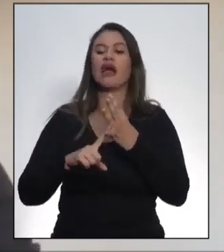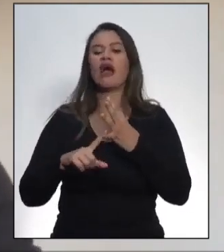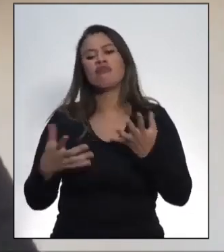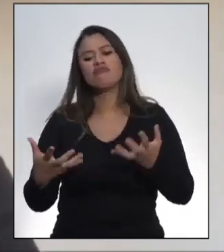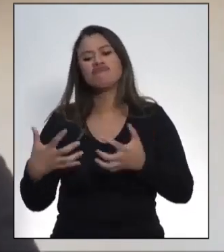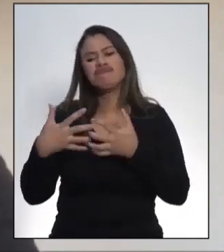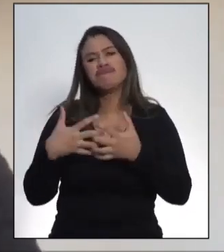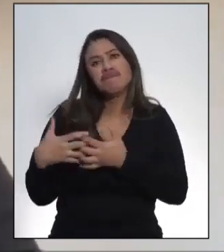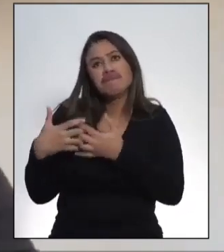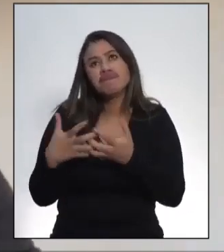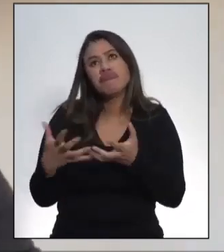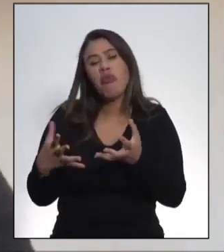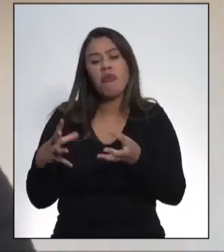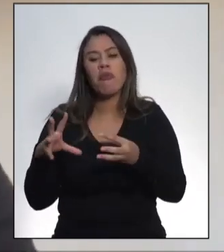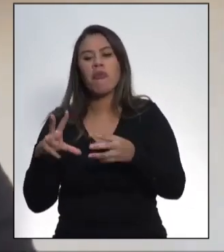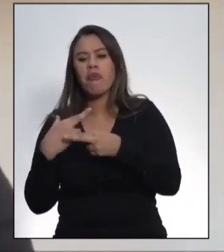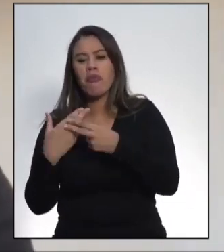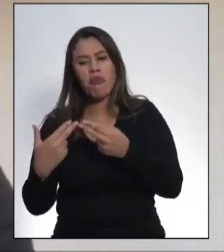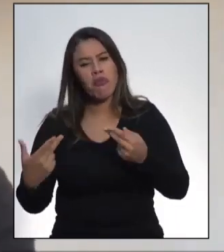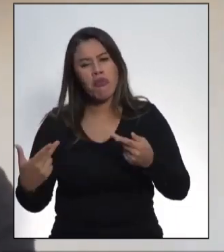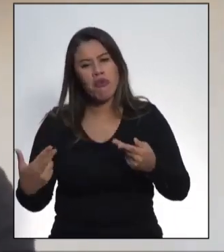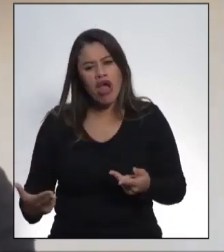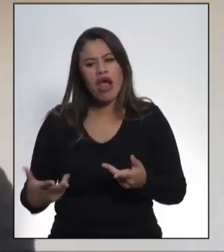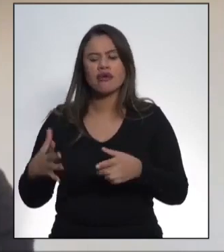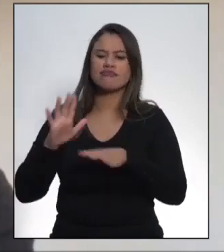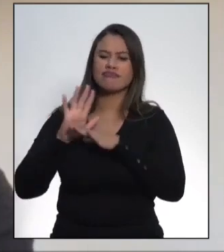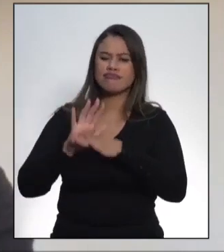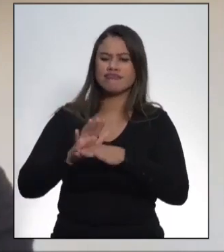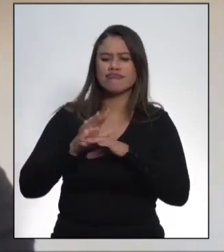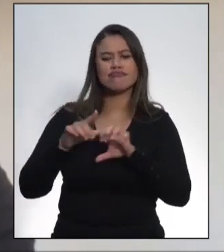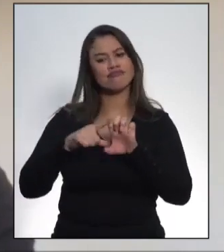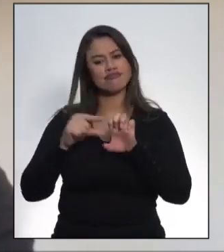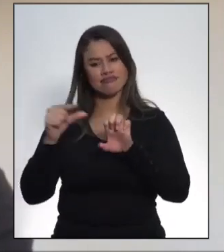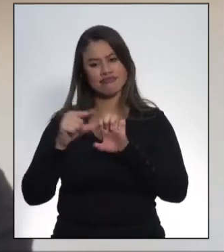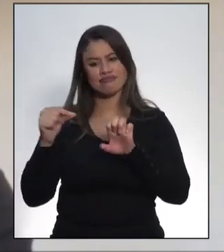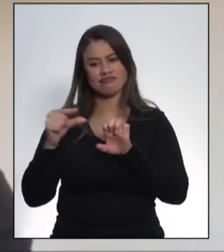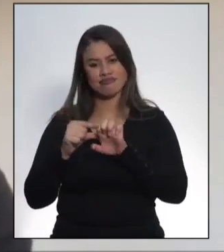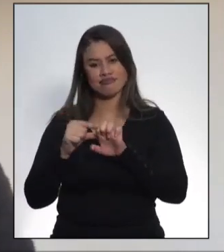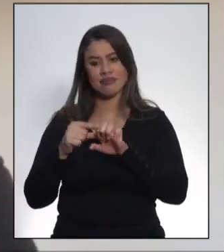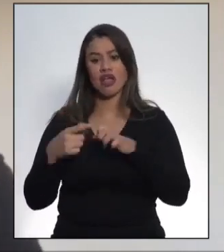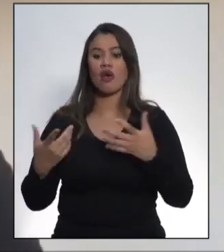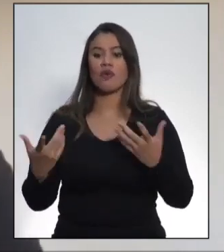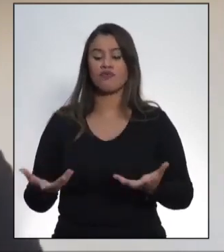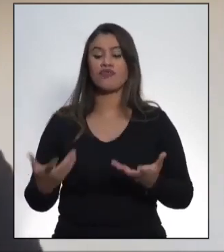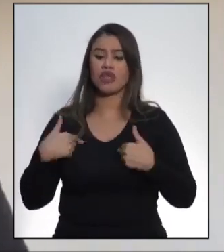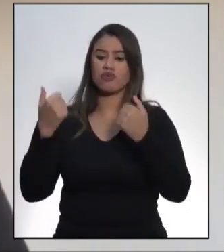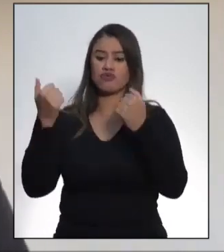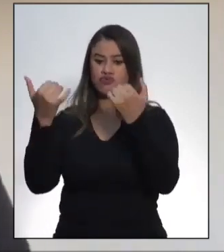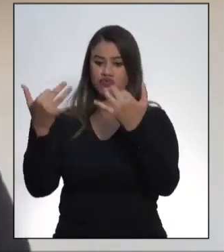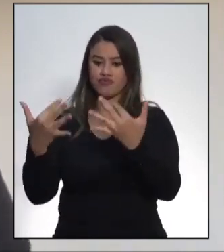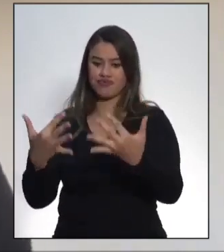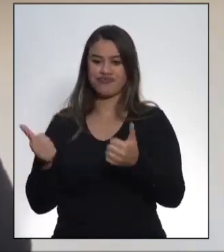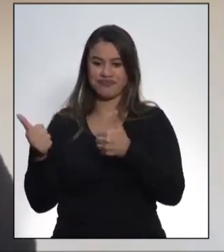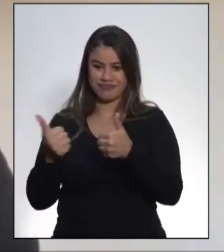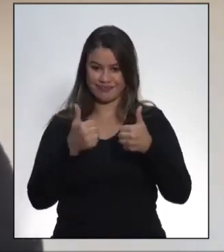funcionalidades, alguns outros componentes dessa jornada empreendedora. Eu vou passar para vocês um pouco desses componentes a partir de